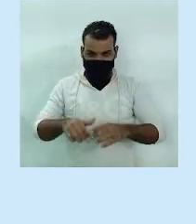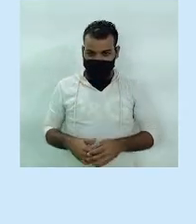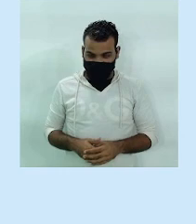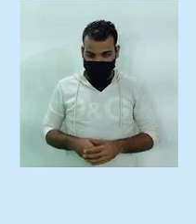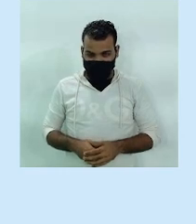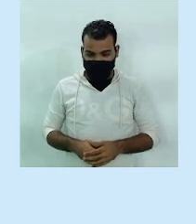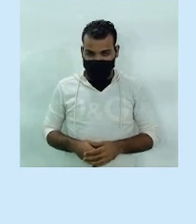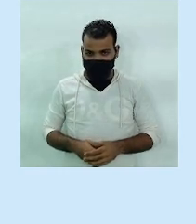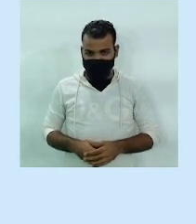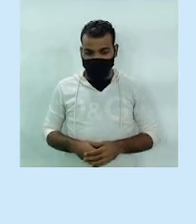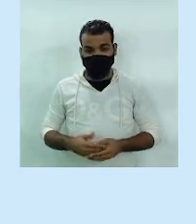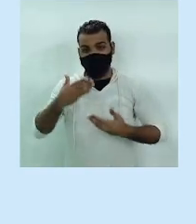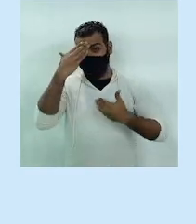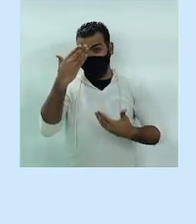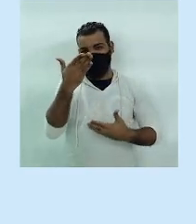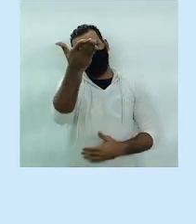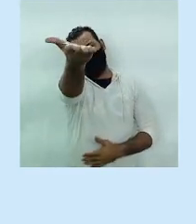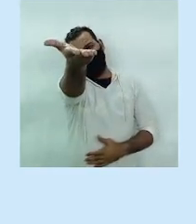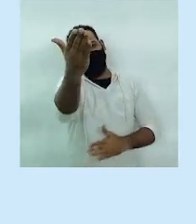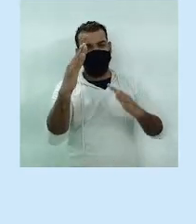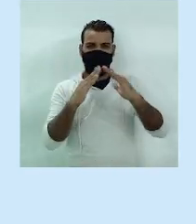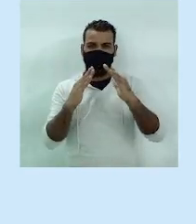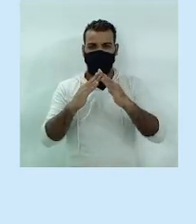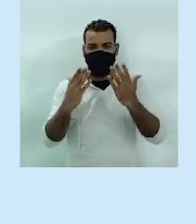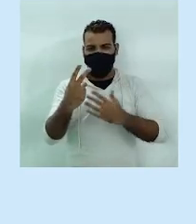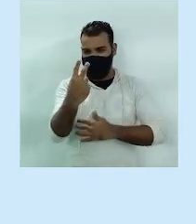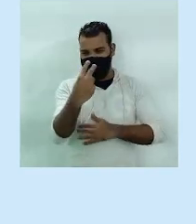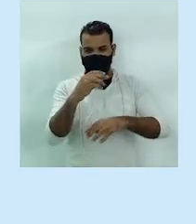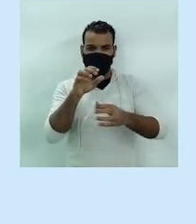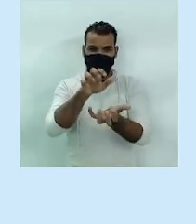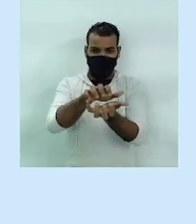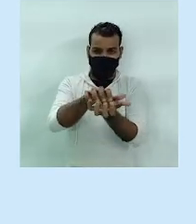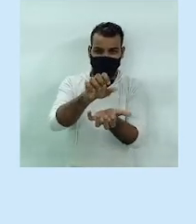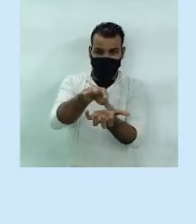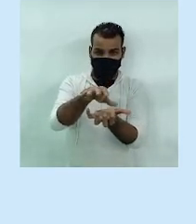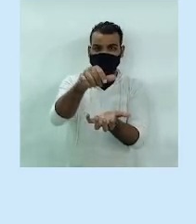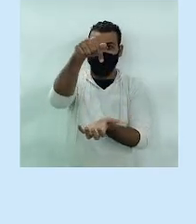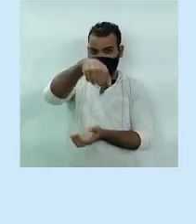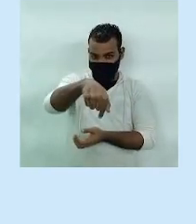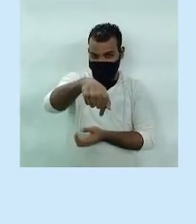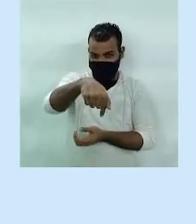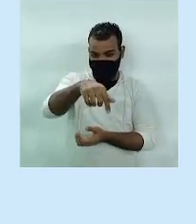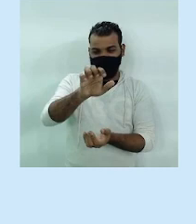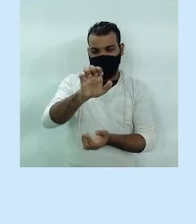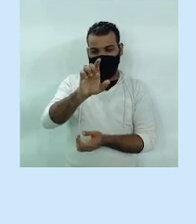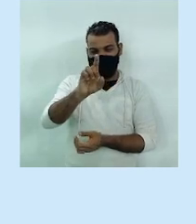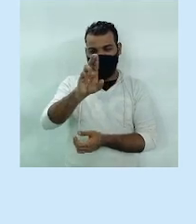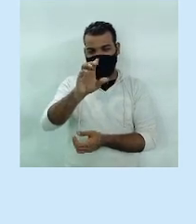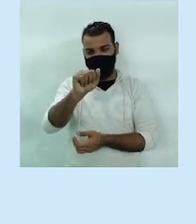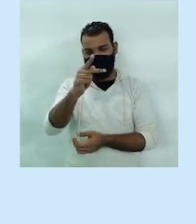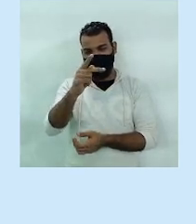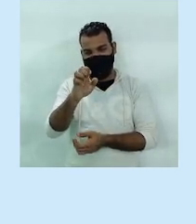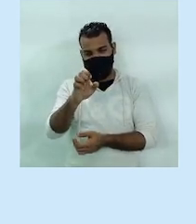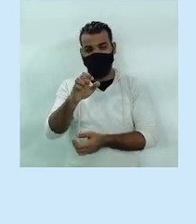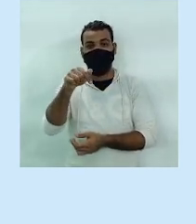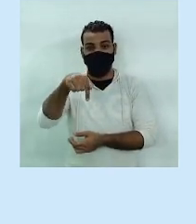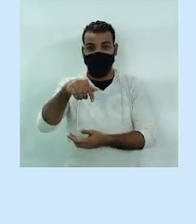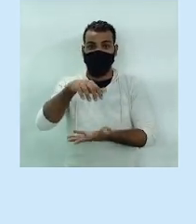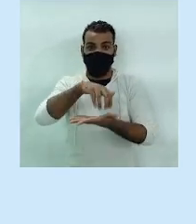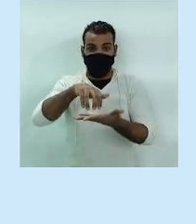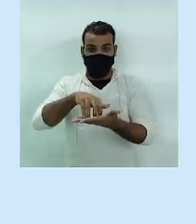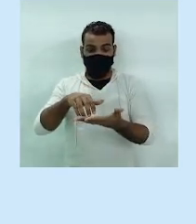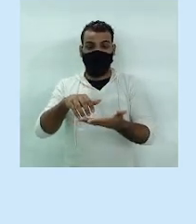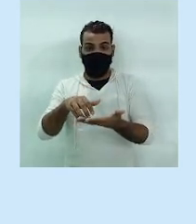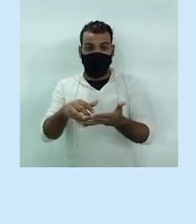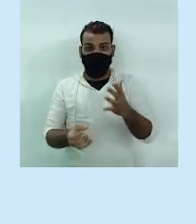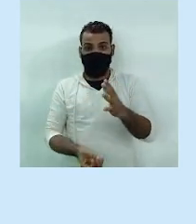agradecemos a você que está em casa agora assistindo o nosso Educa-PE, que é um programa criado pela Secretaria de Educação do